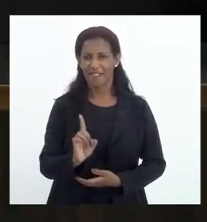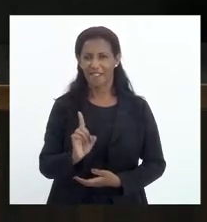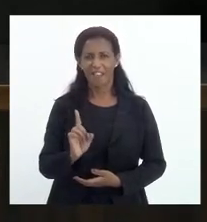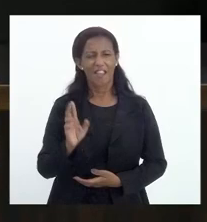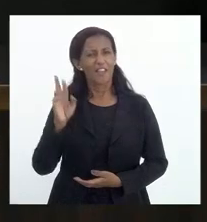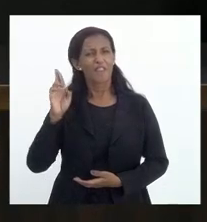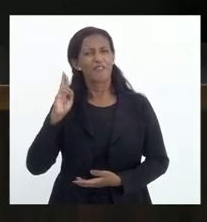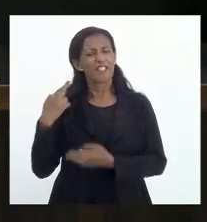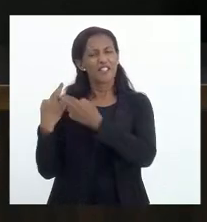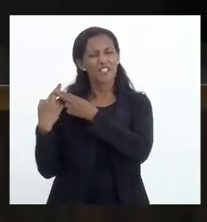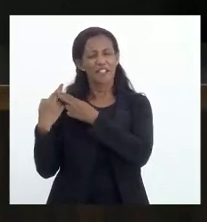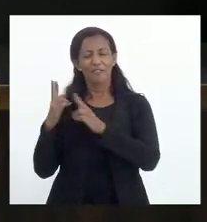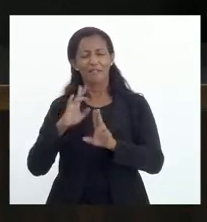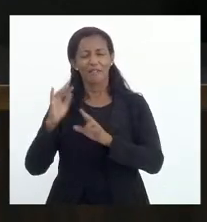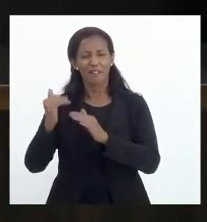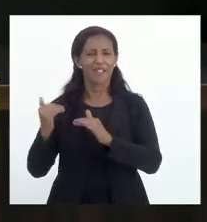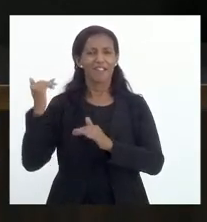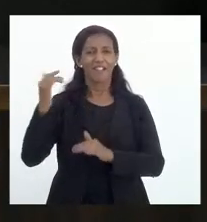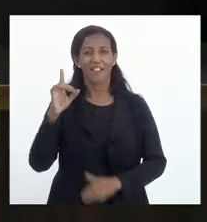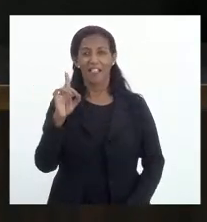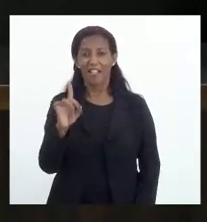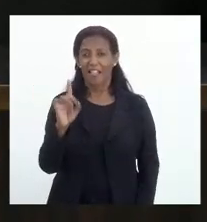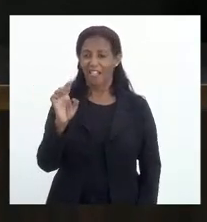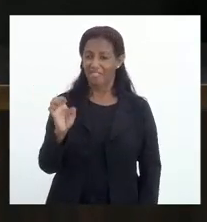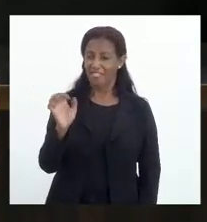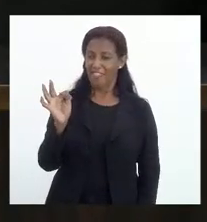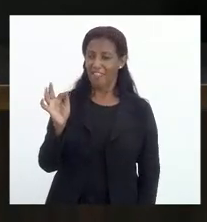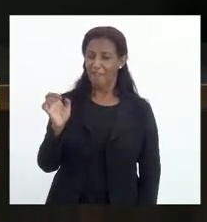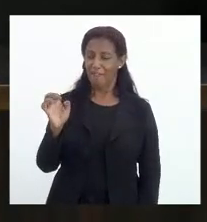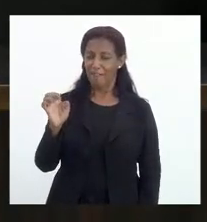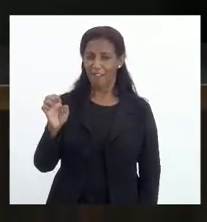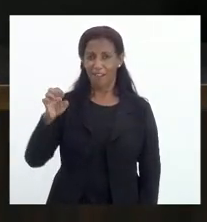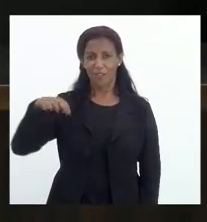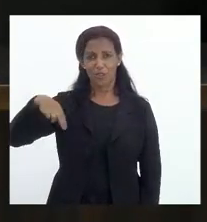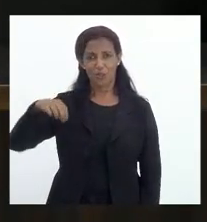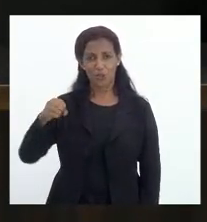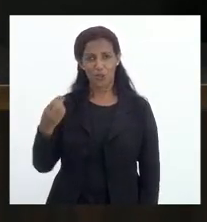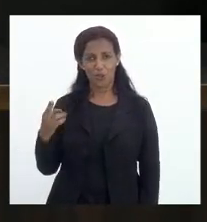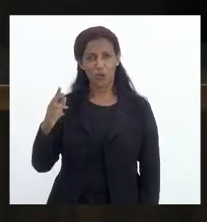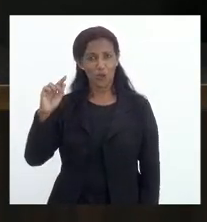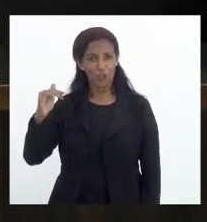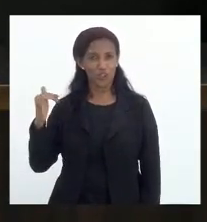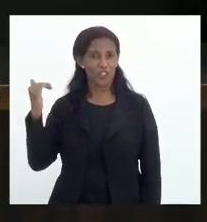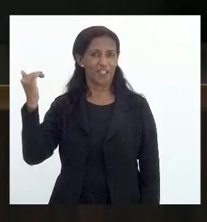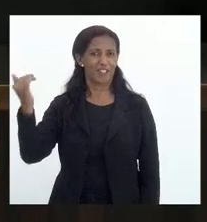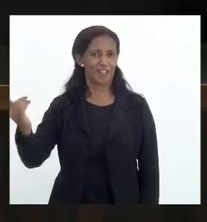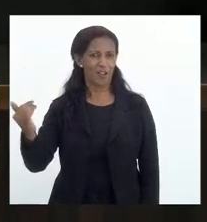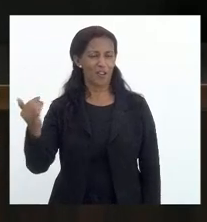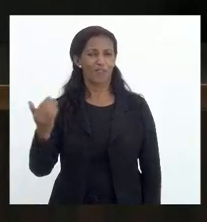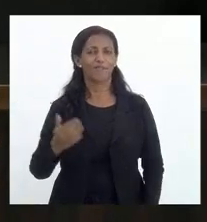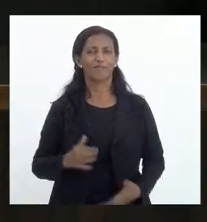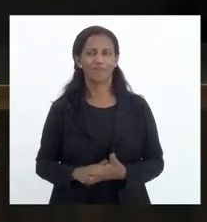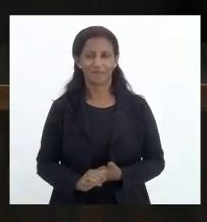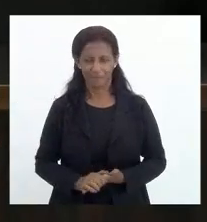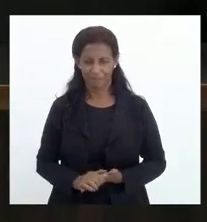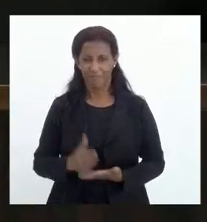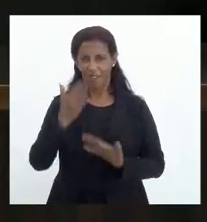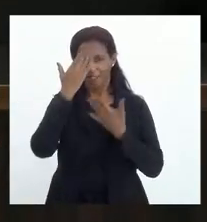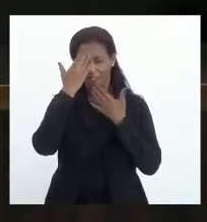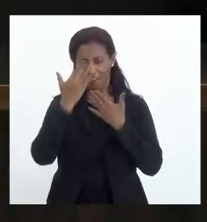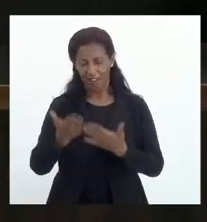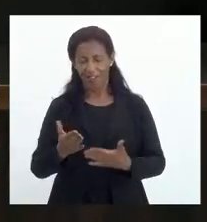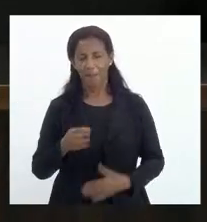chefe da defensoria, não é? Ao defensor-geral, doutor Rodrigo.